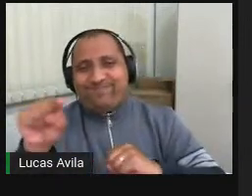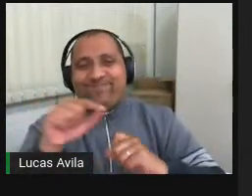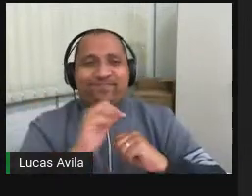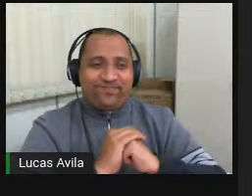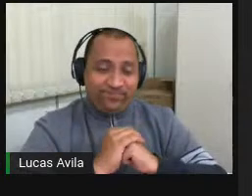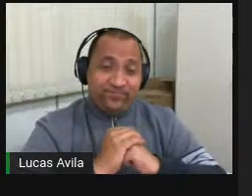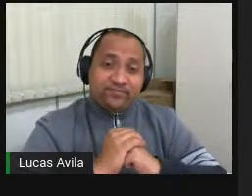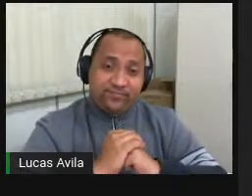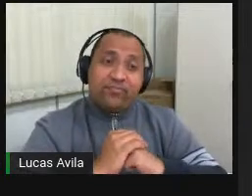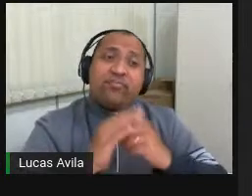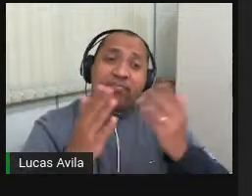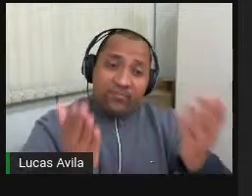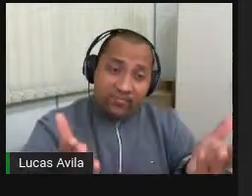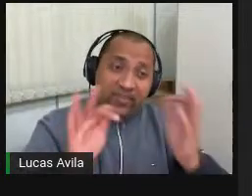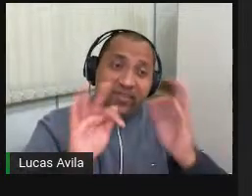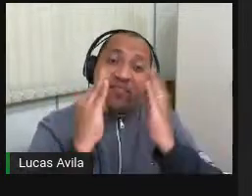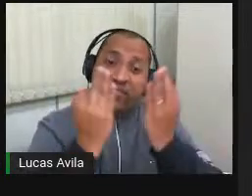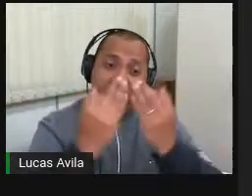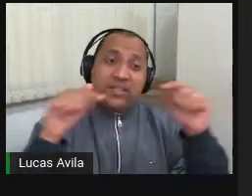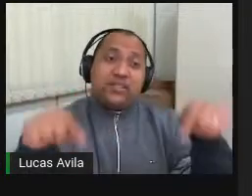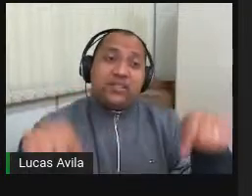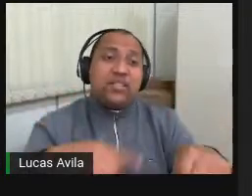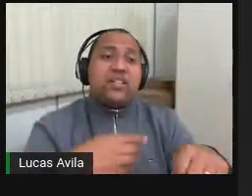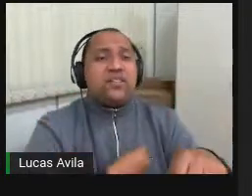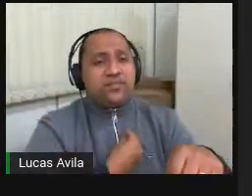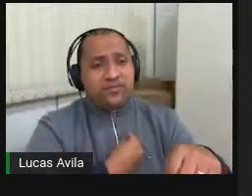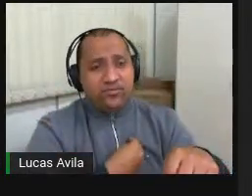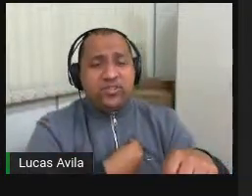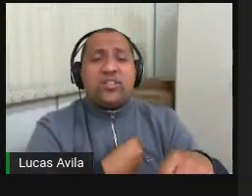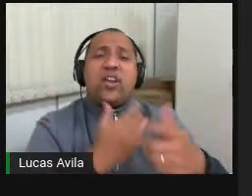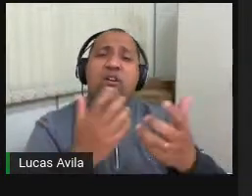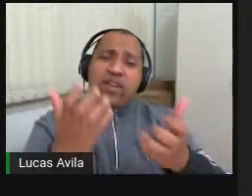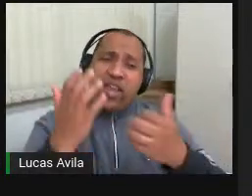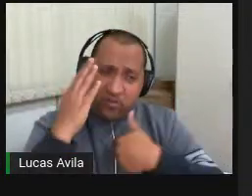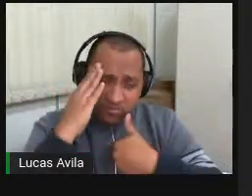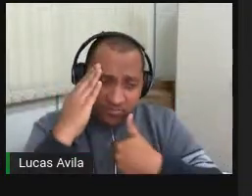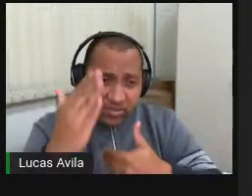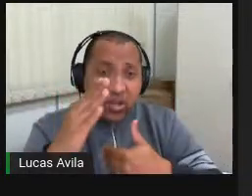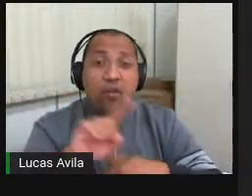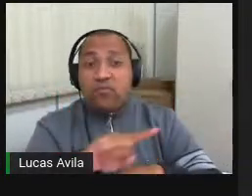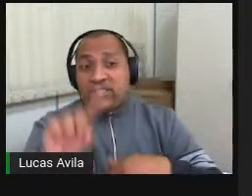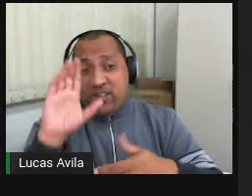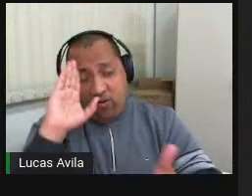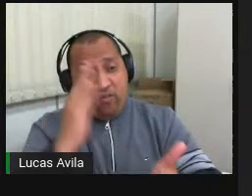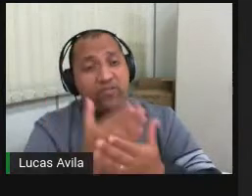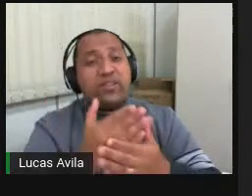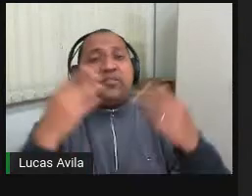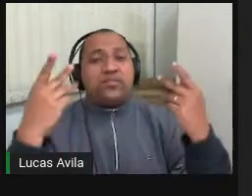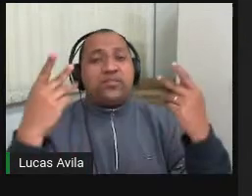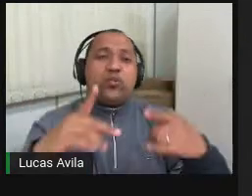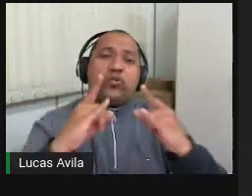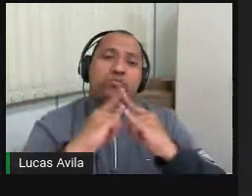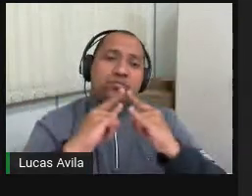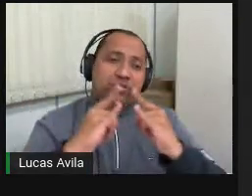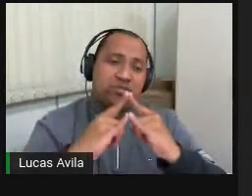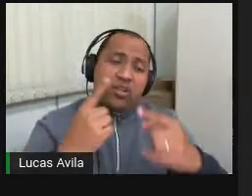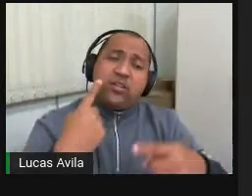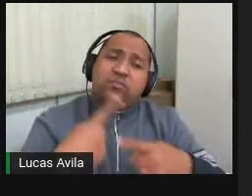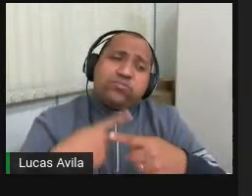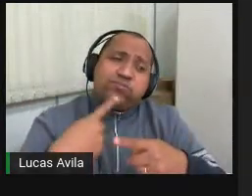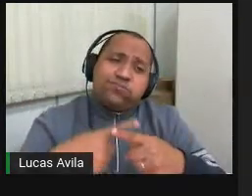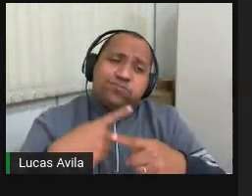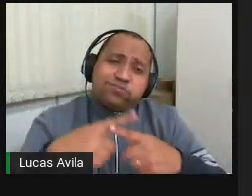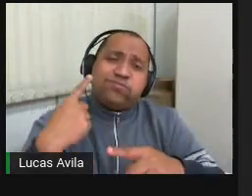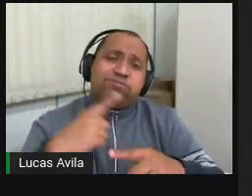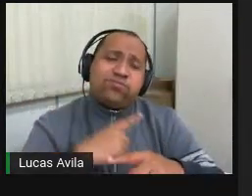As famílias aqui presentes gostaria de agradecer a confiança na nossa instituição, pois compartilharam conosco uma das